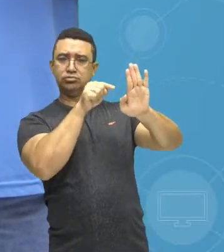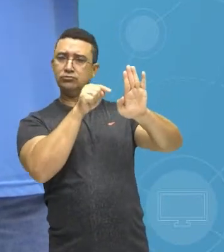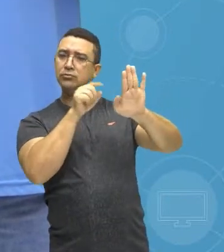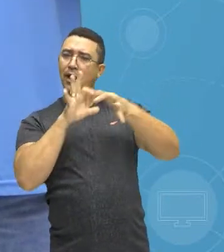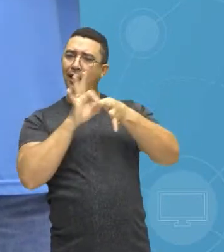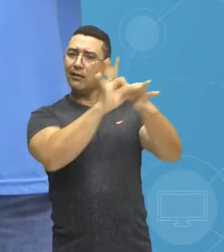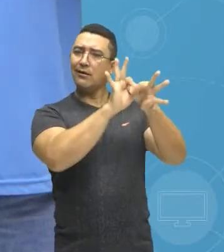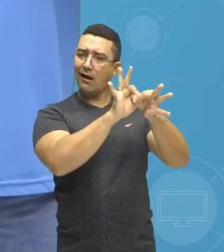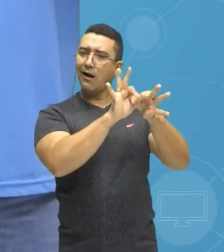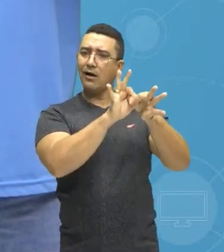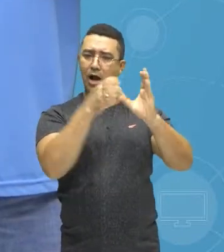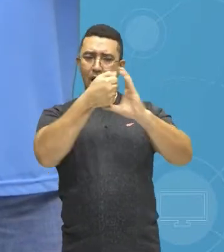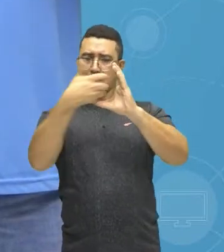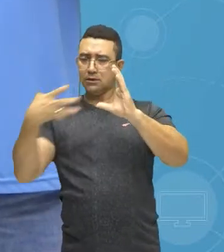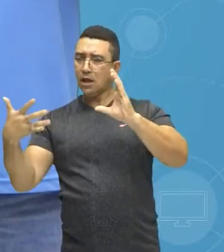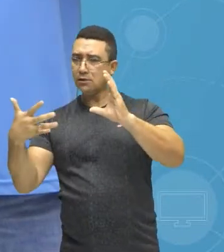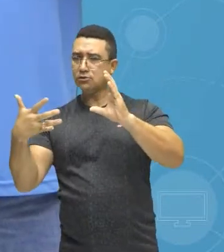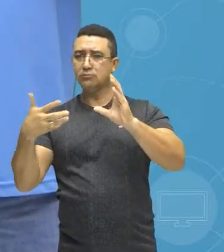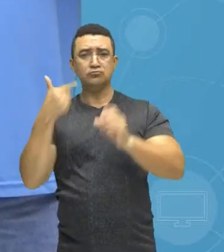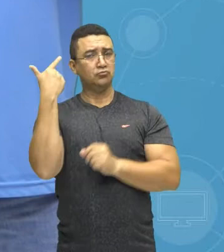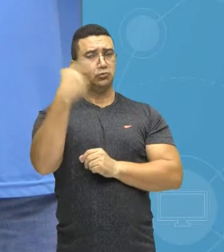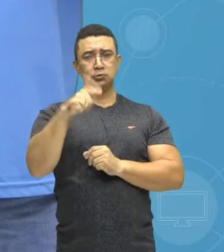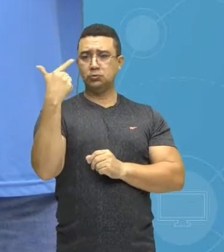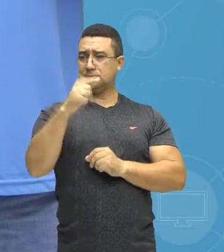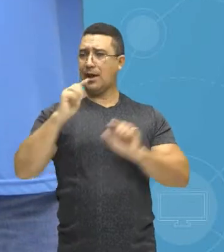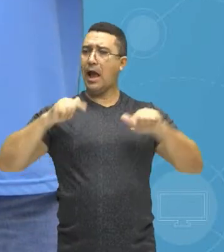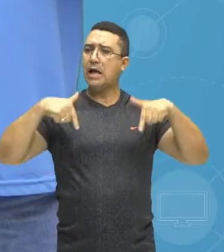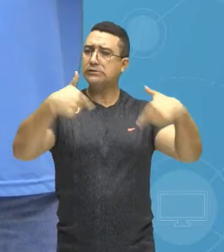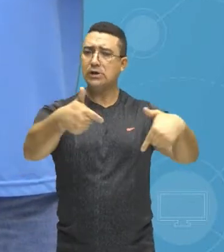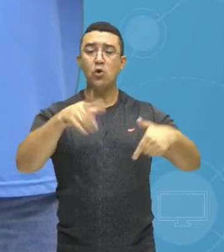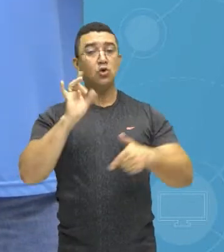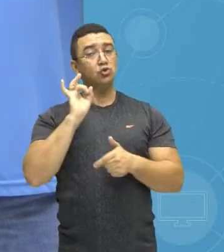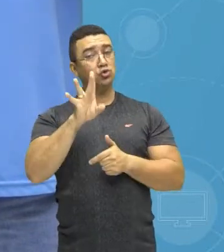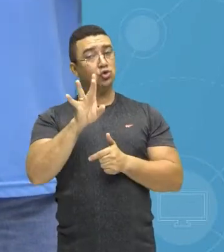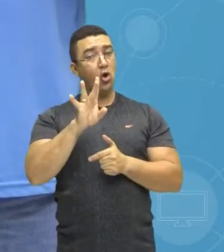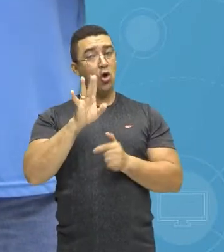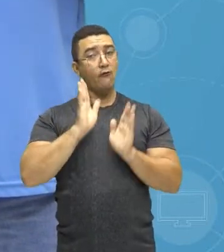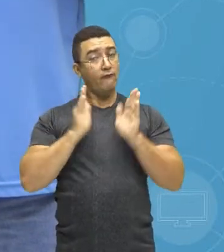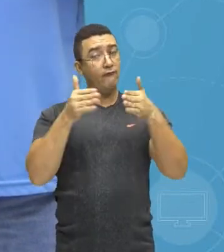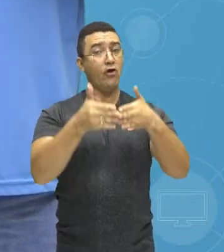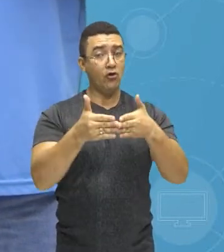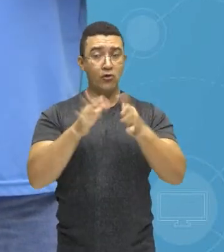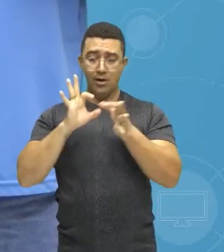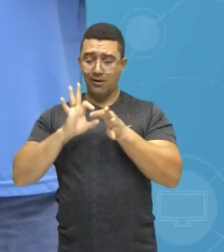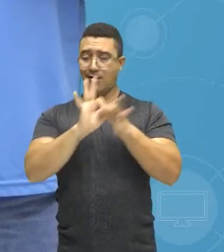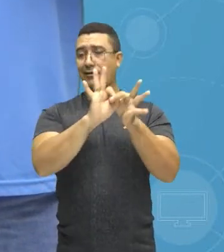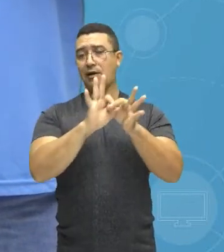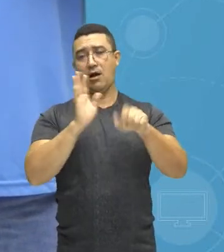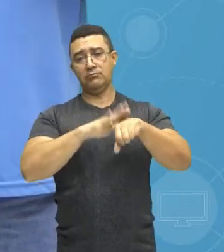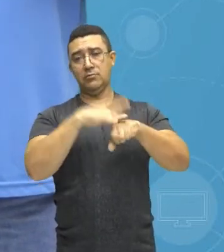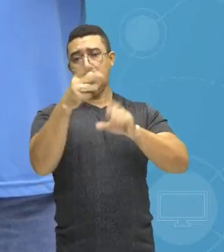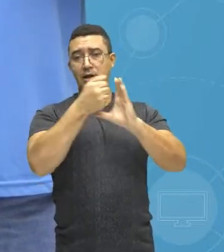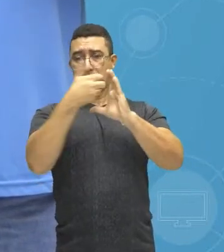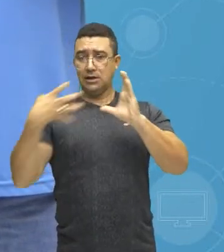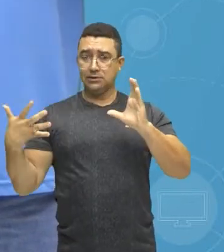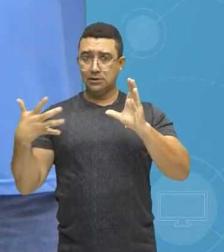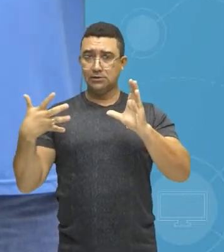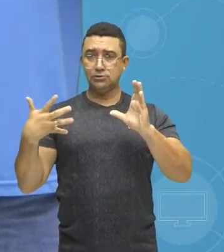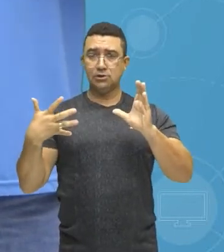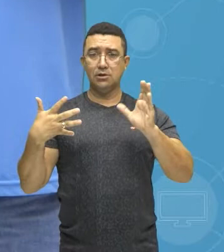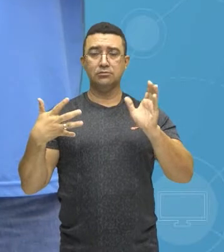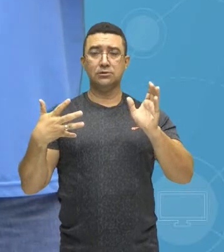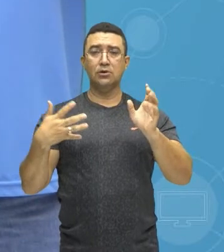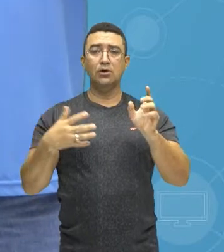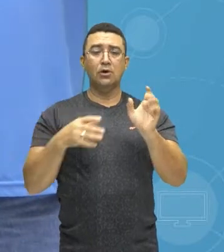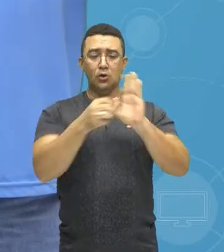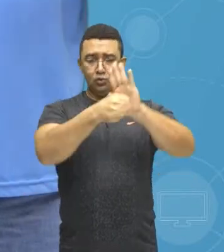predicativo, não vão indicar ação, eles vão ter apenas essa função aí de ligar as suas características, o sujeito